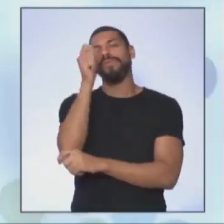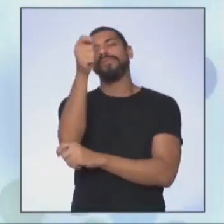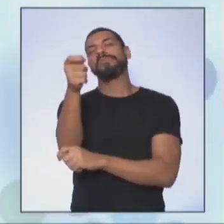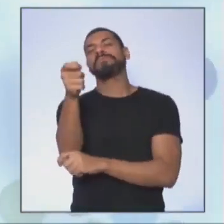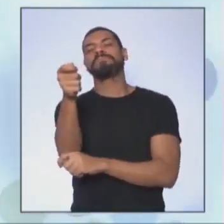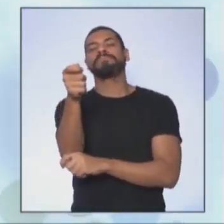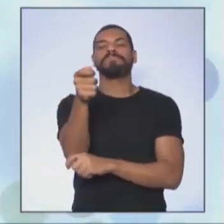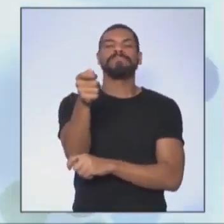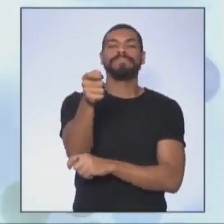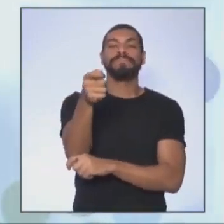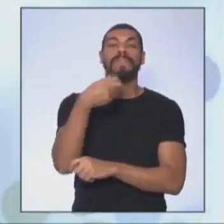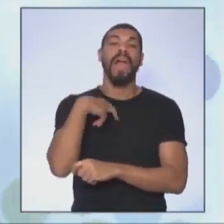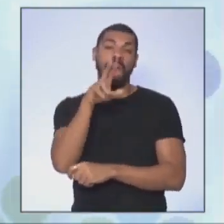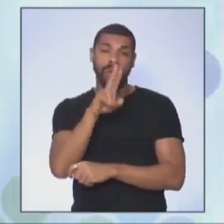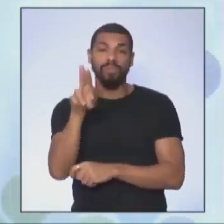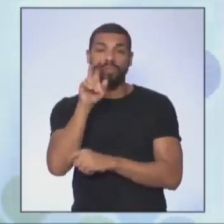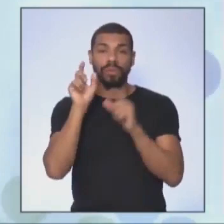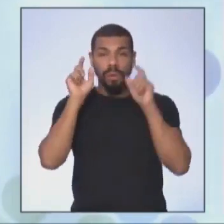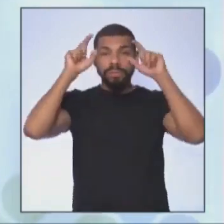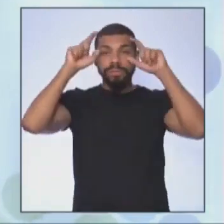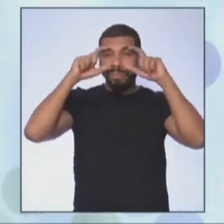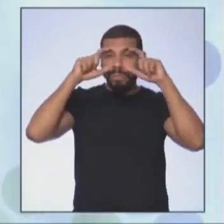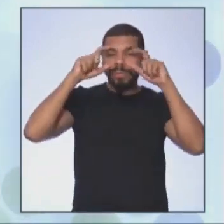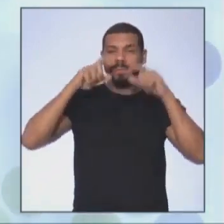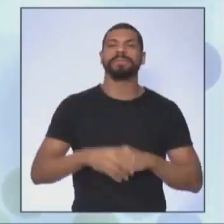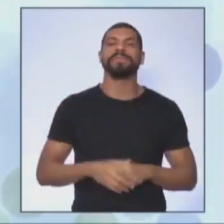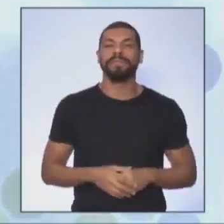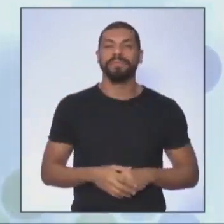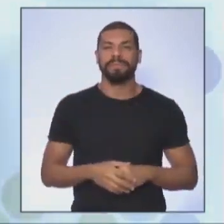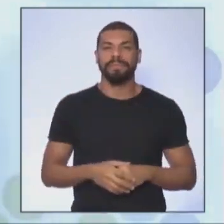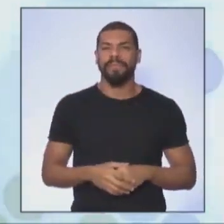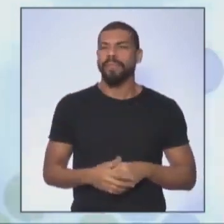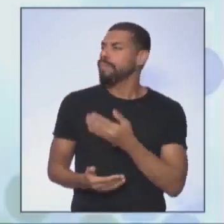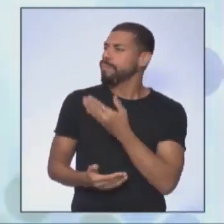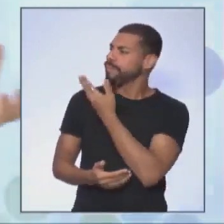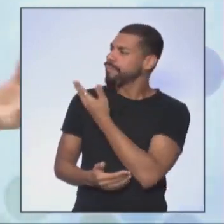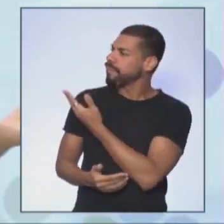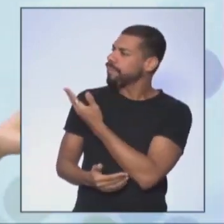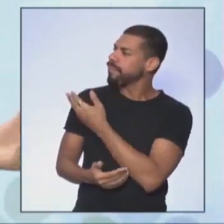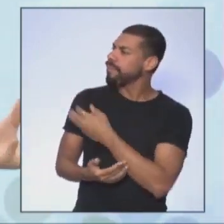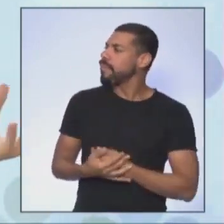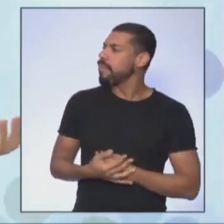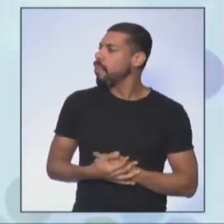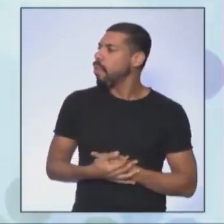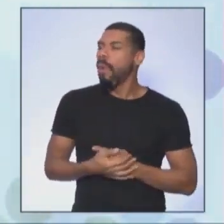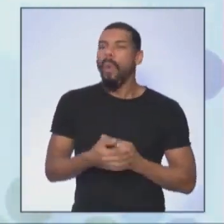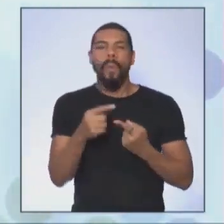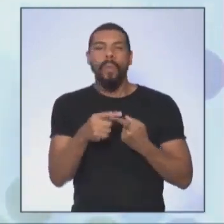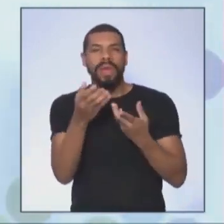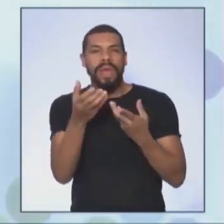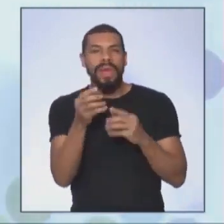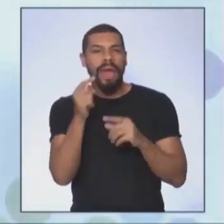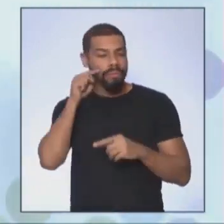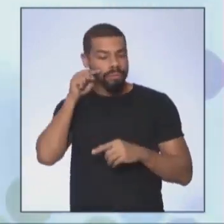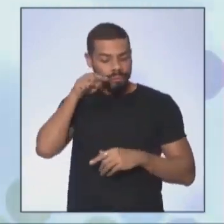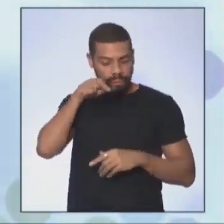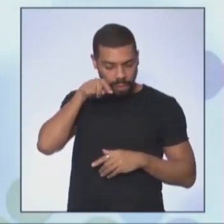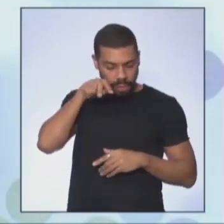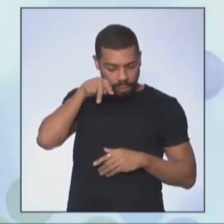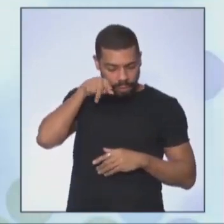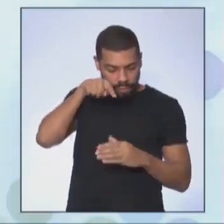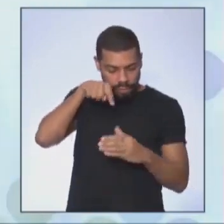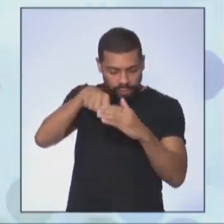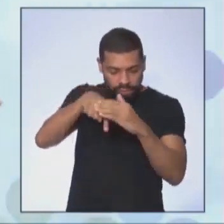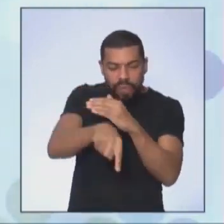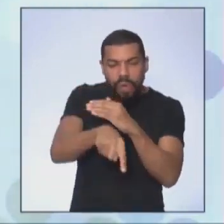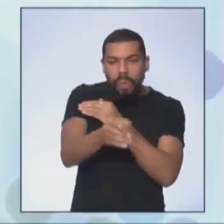ele usa óculos polarizados. Para quê? Porque ele quer enxergar o fundo do rio. Porque ele quer ver os peixes para saber onde tem mais